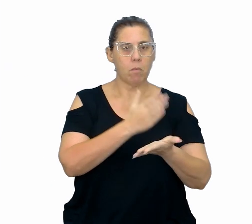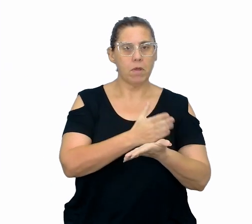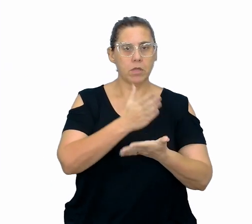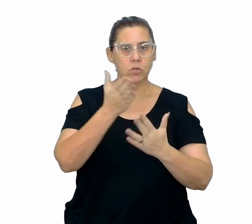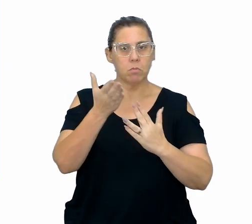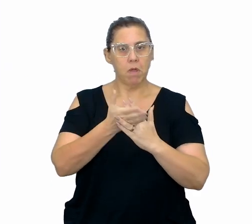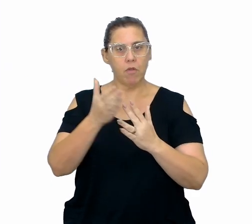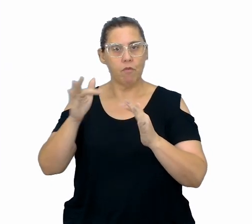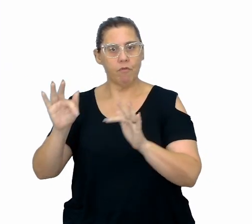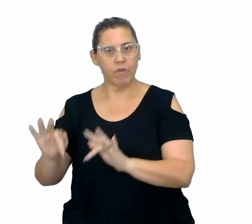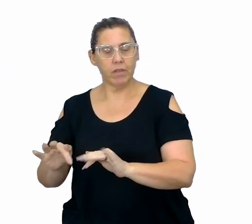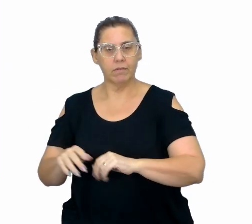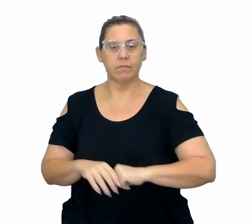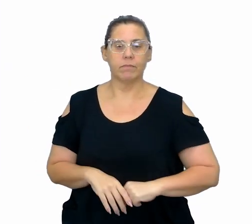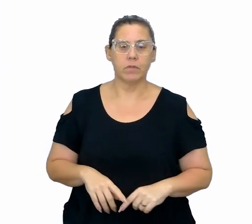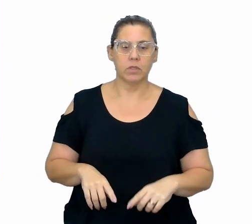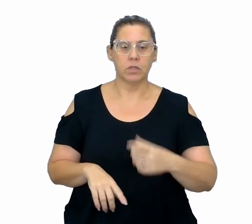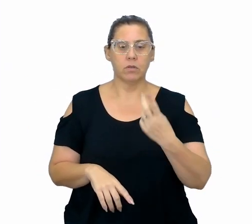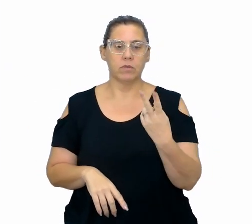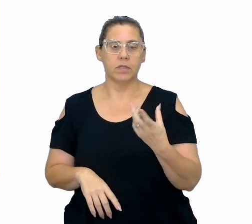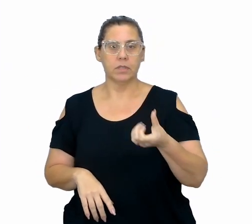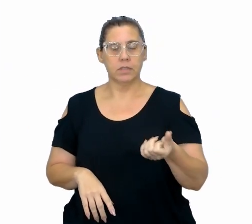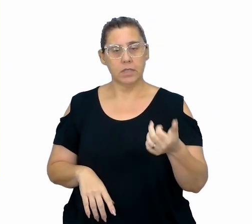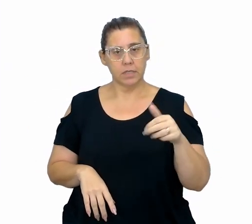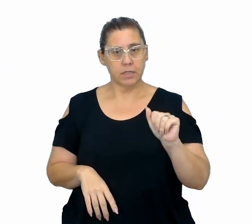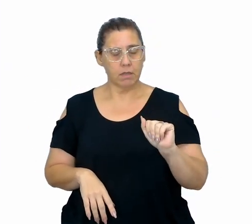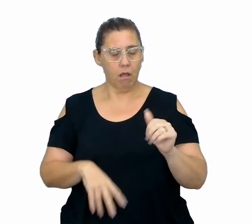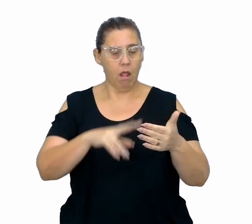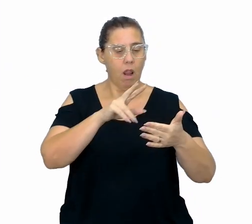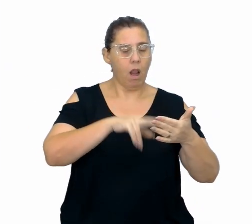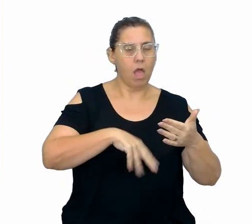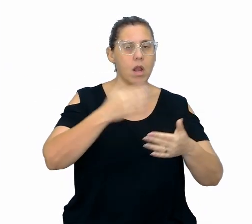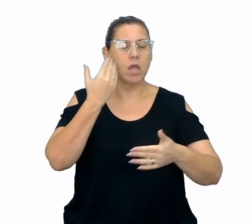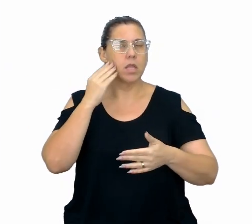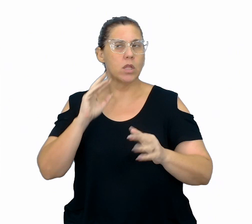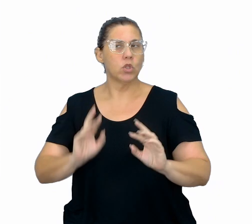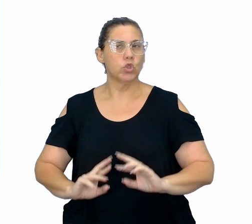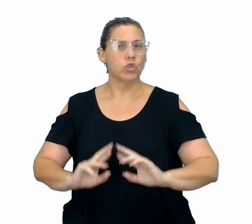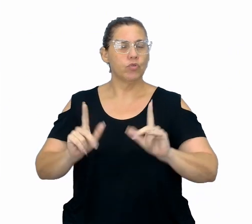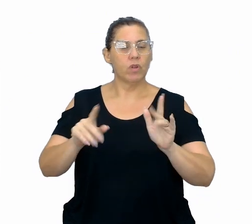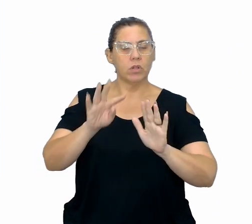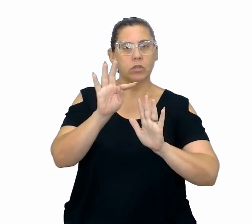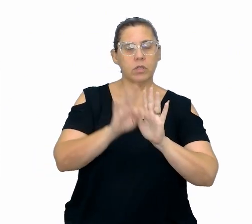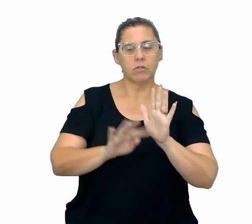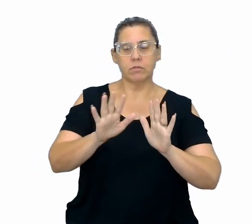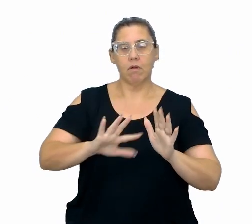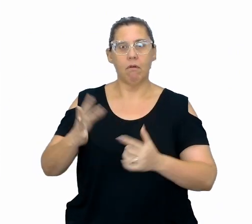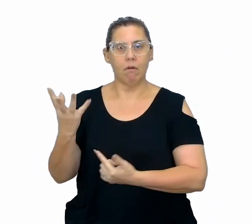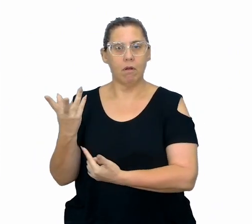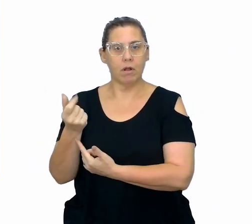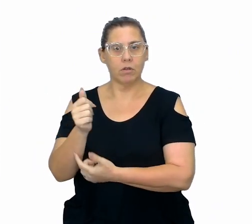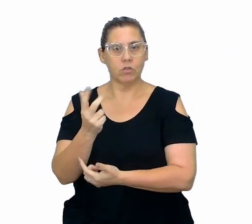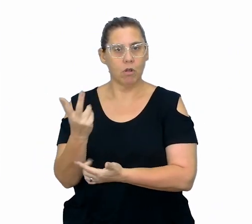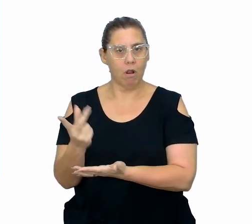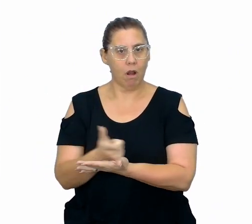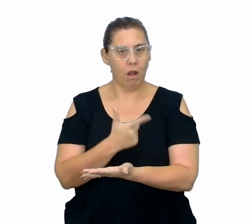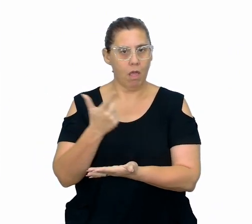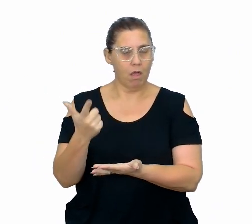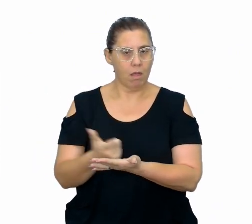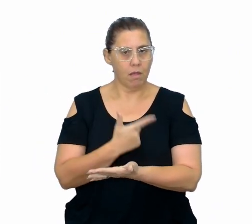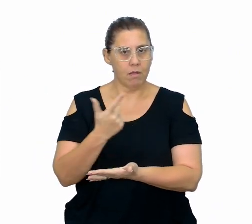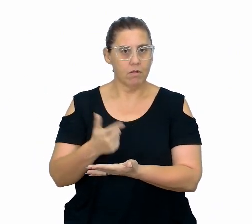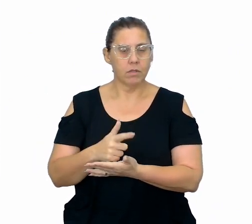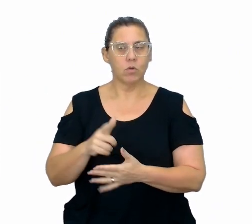fim. E temos a 26A, que é ler e compreender diferentes textos do campo artístico literário,